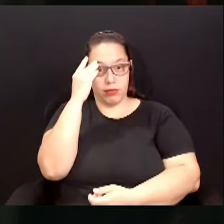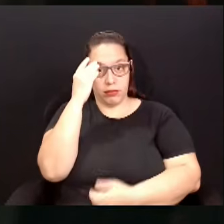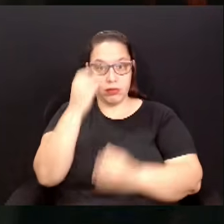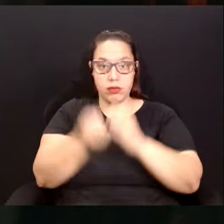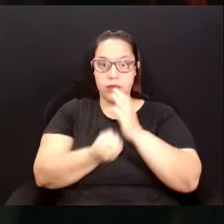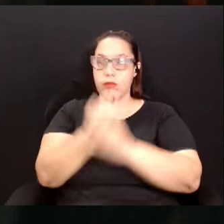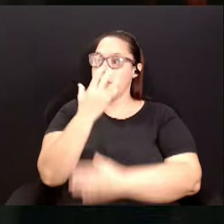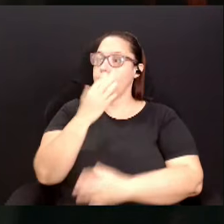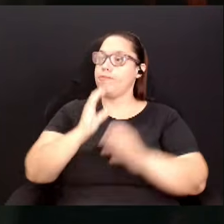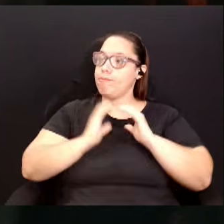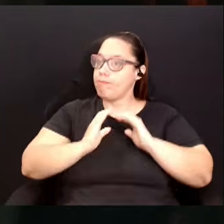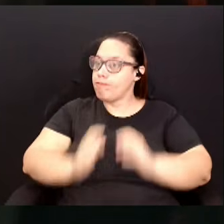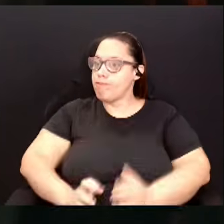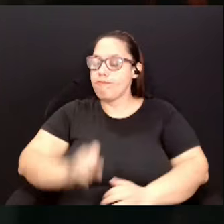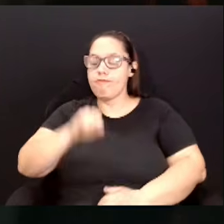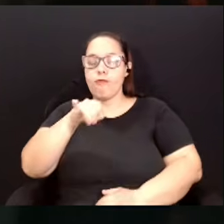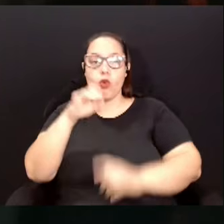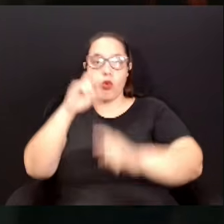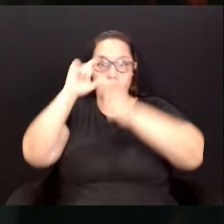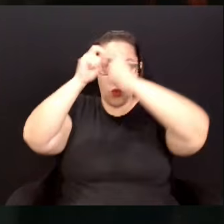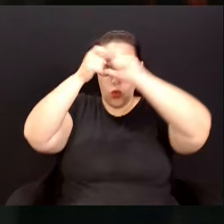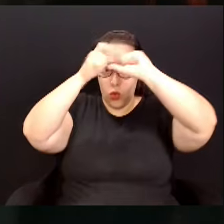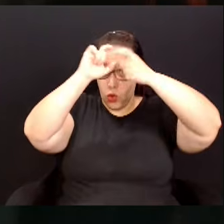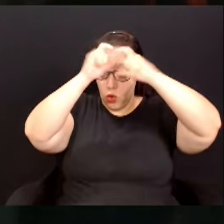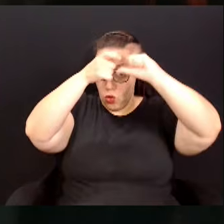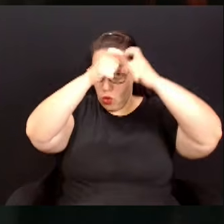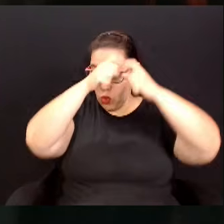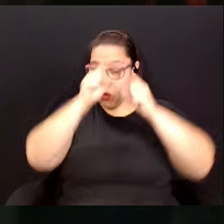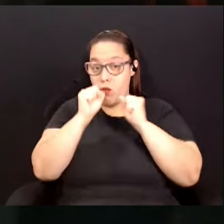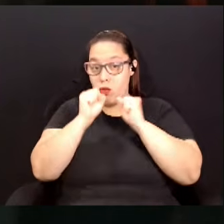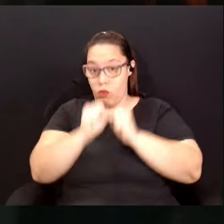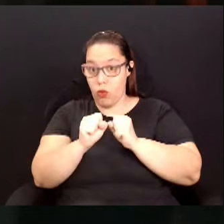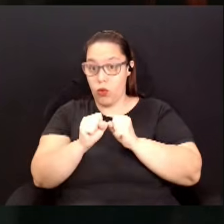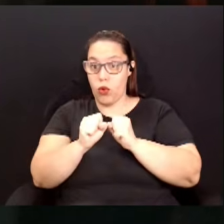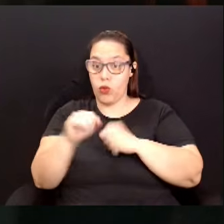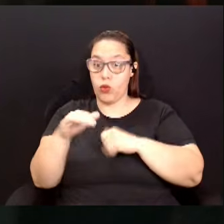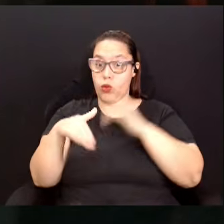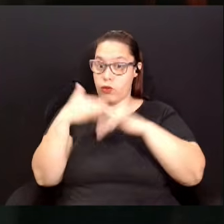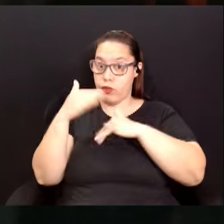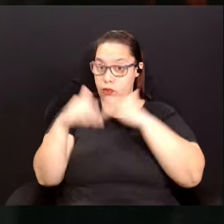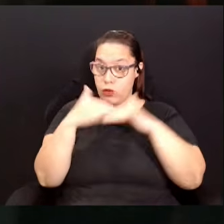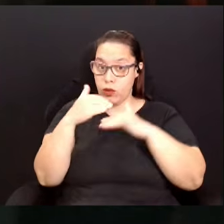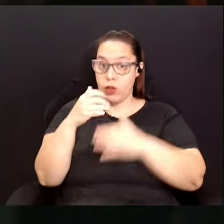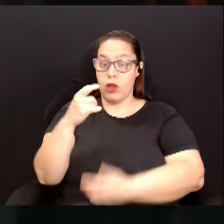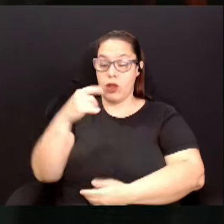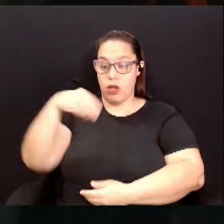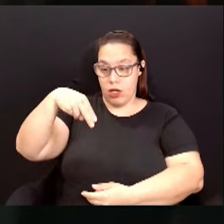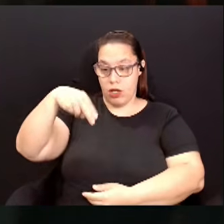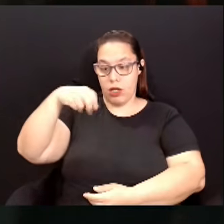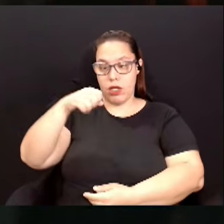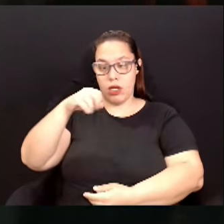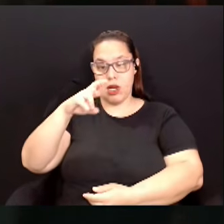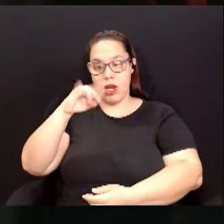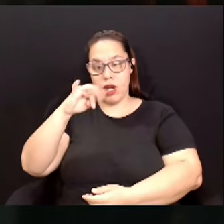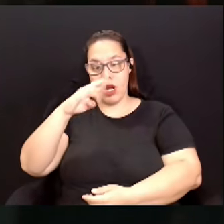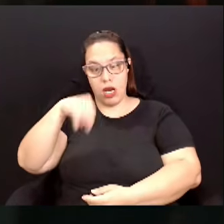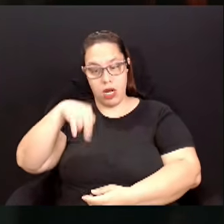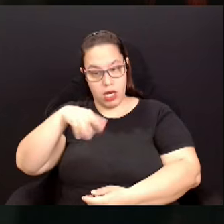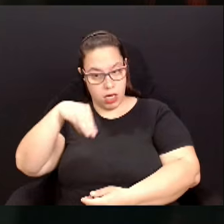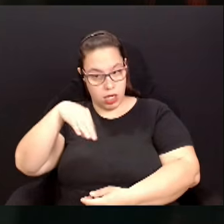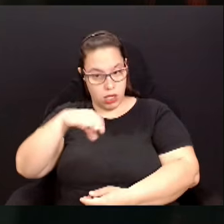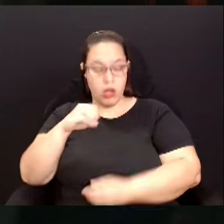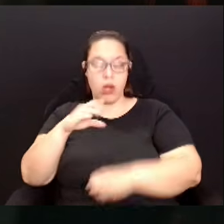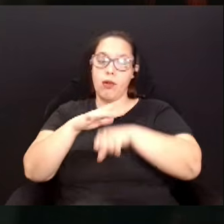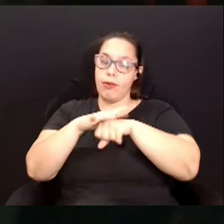isso é um transtorno, se pode, né, desencadear a um narcisismo, que é já considerado uma patologia.